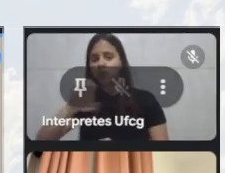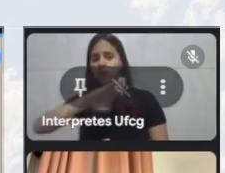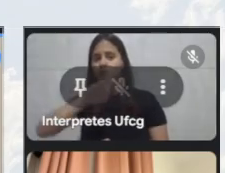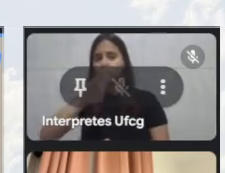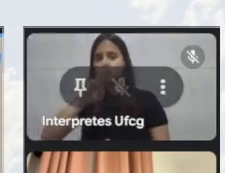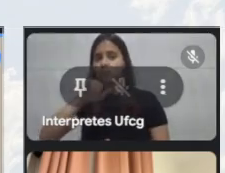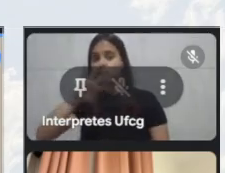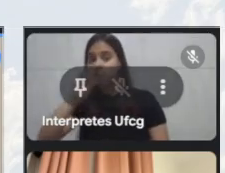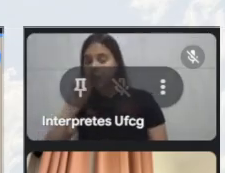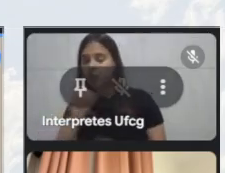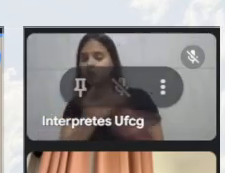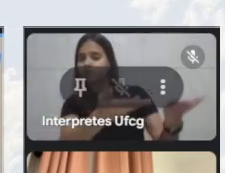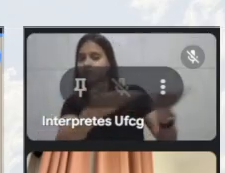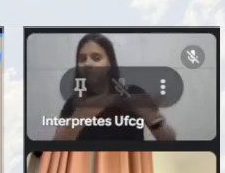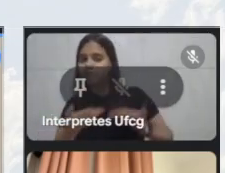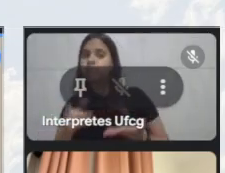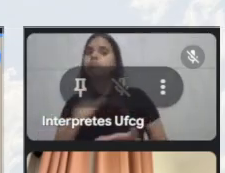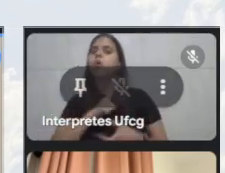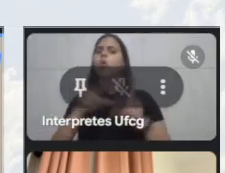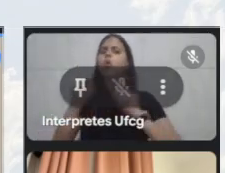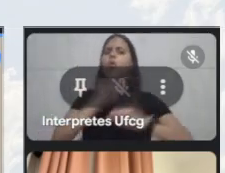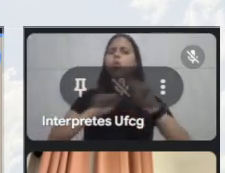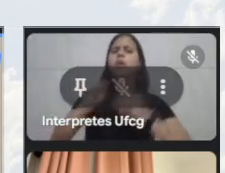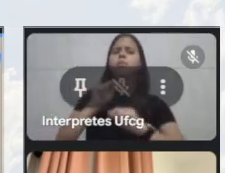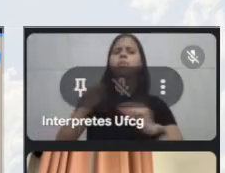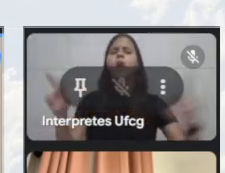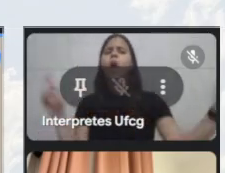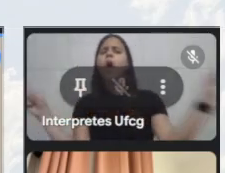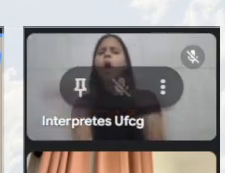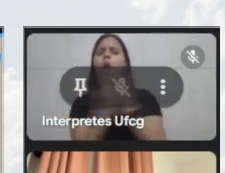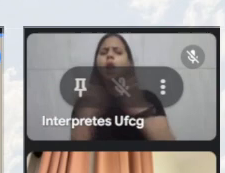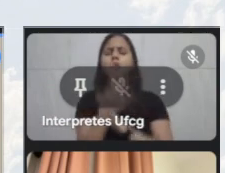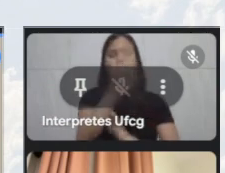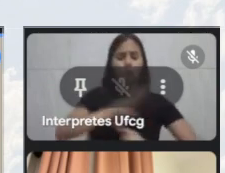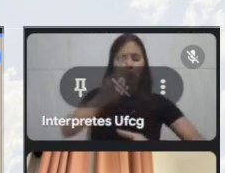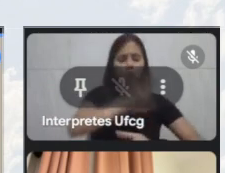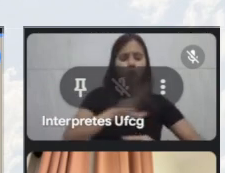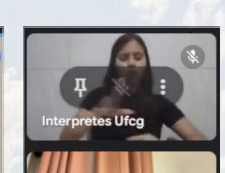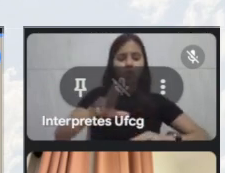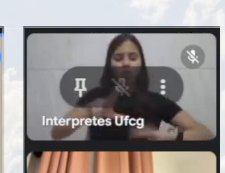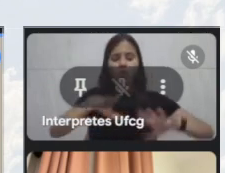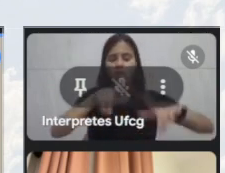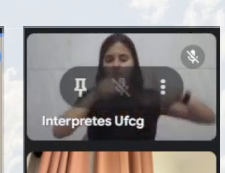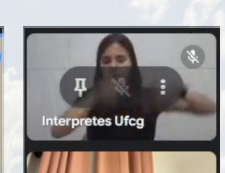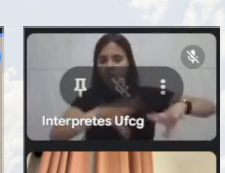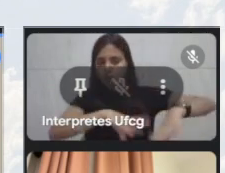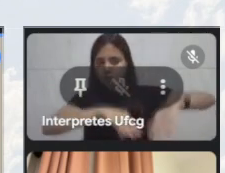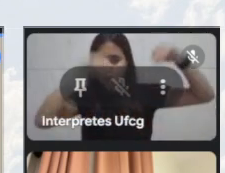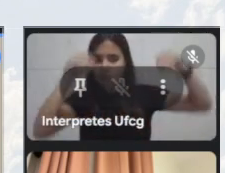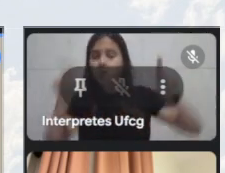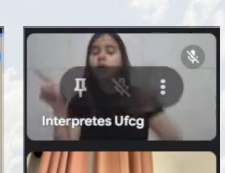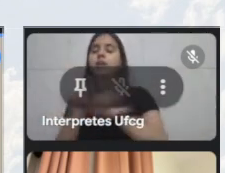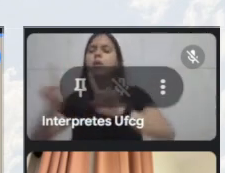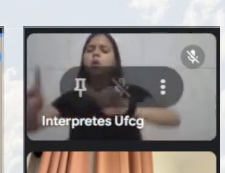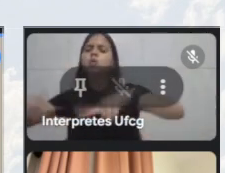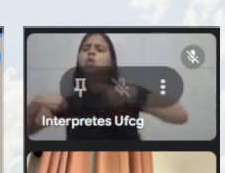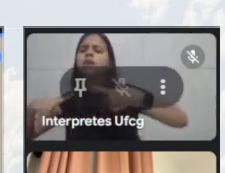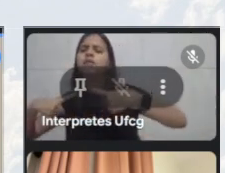a relação entre o uso da terra e os desafios hidrológicos urbanos, perspectivas